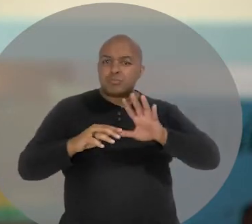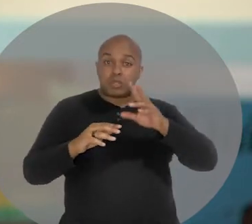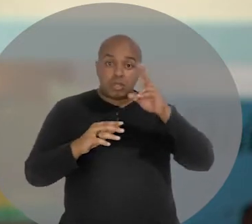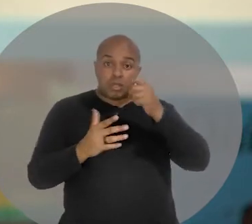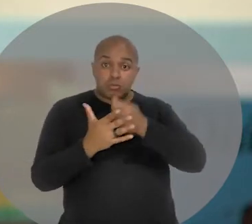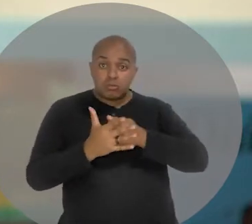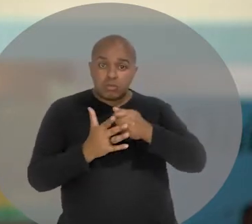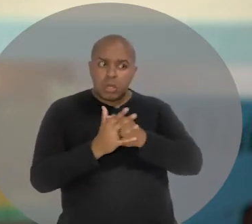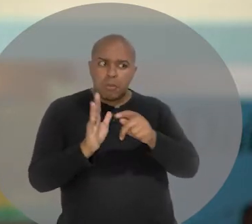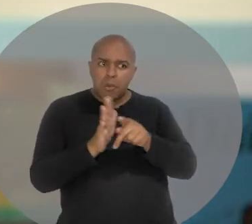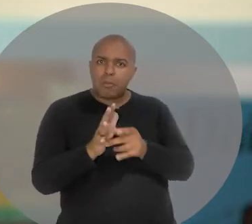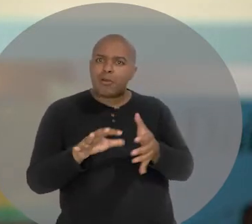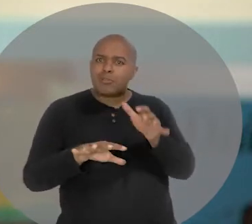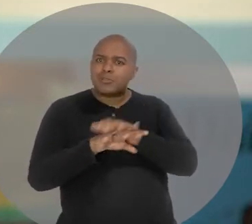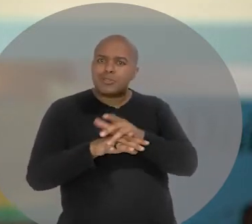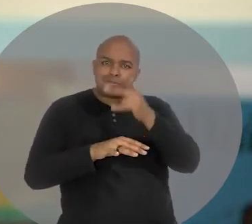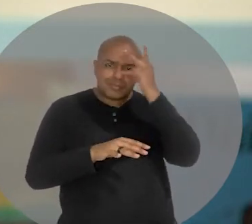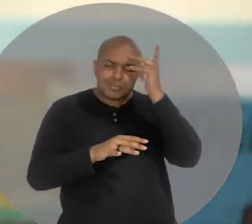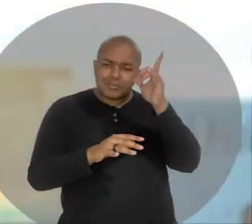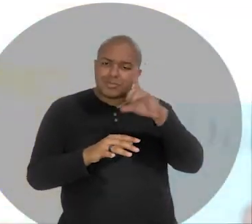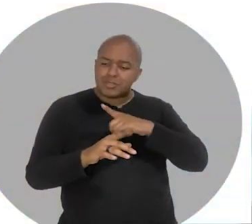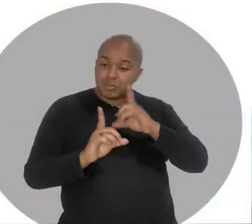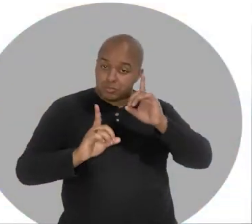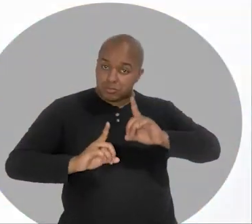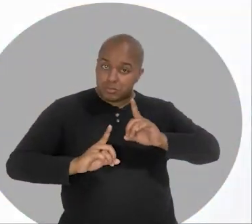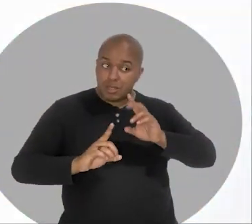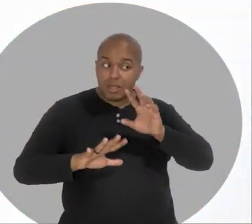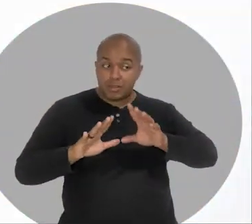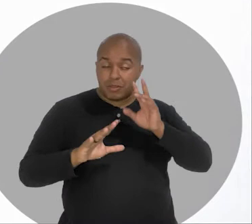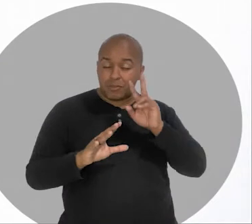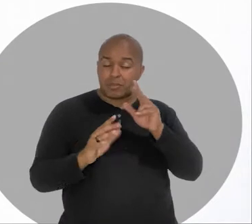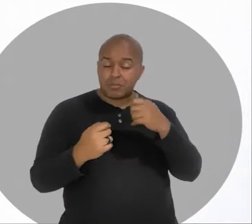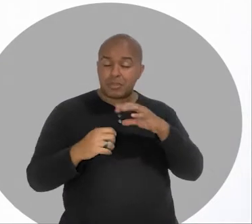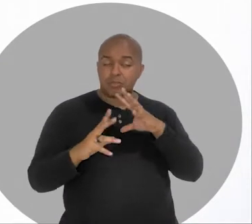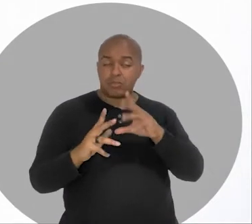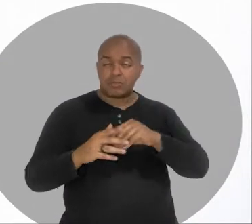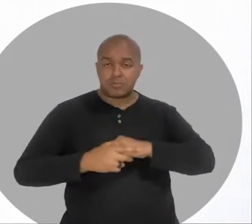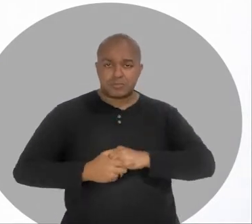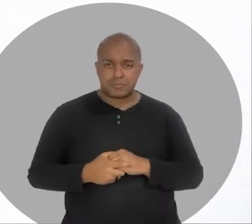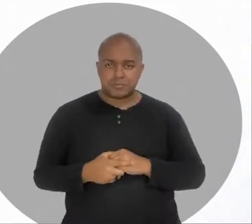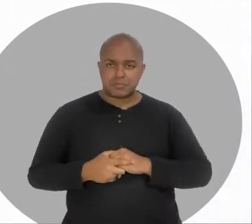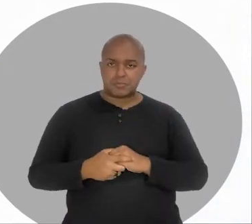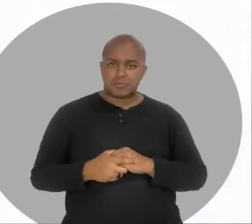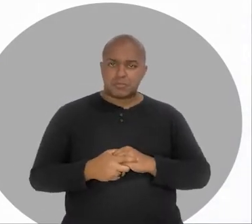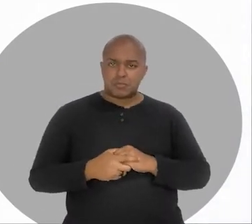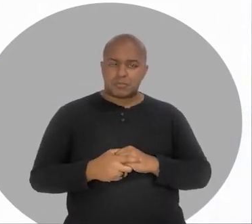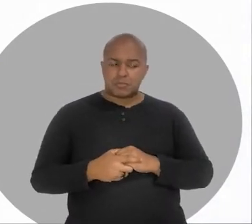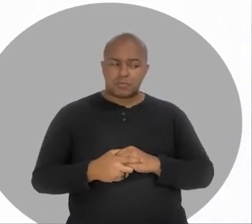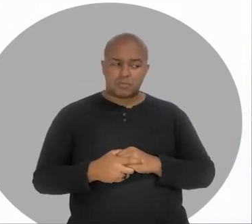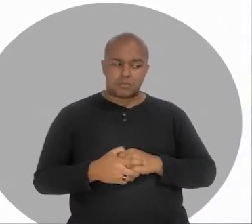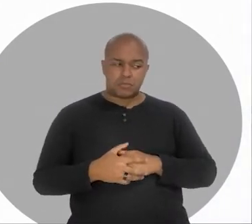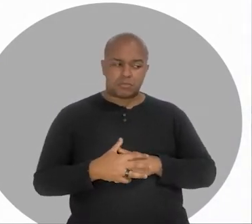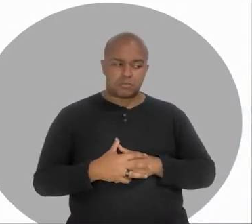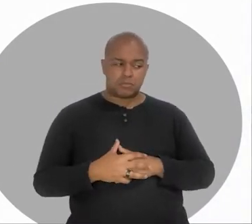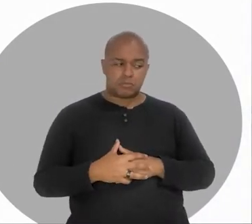pela inclusão da pessoa com deficiência é uma luta de todo mundo. Letras pretas sobre fundo branco. E a formação em